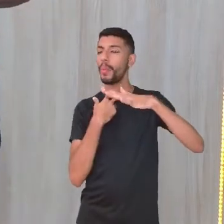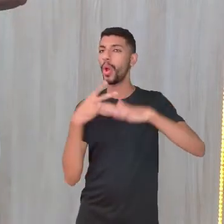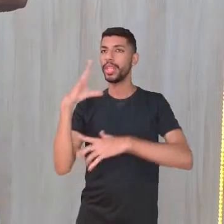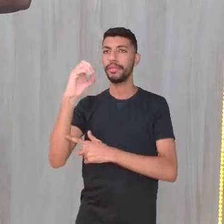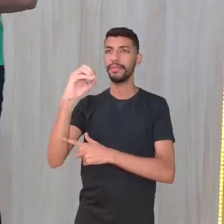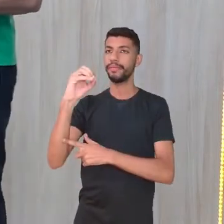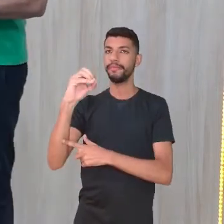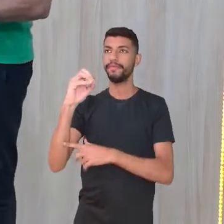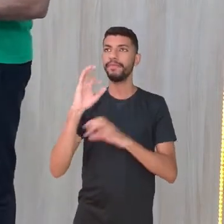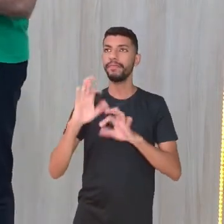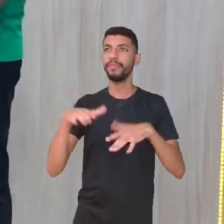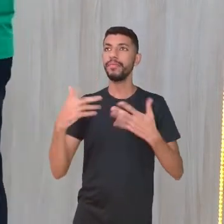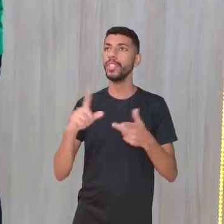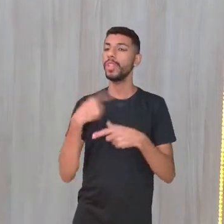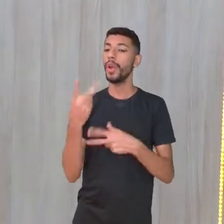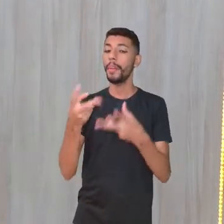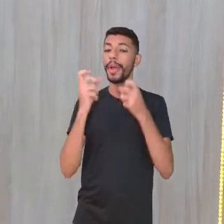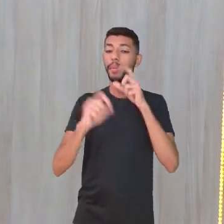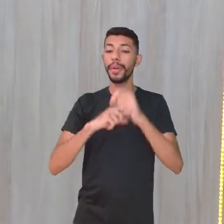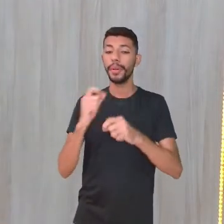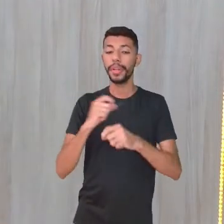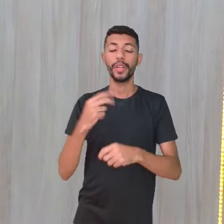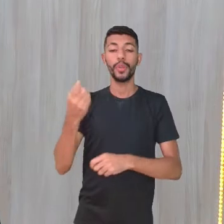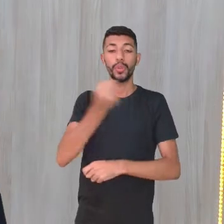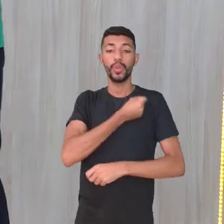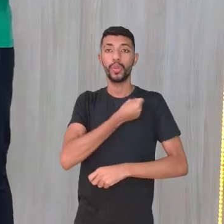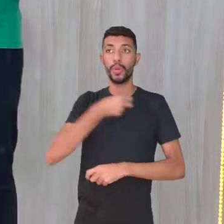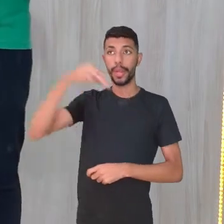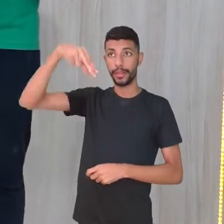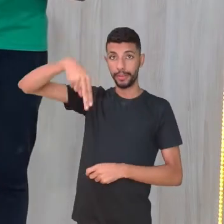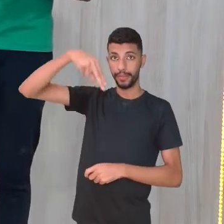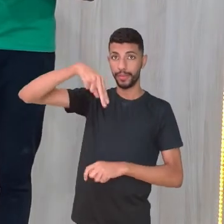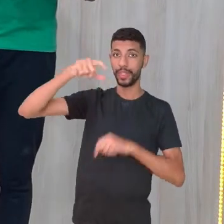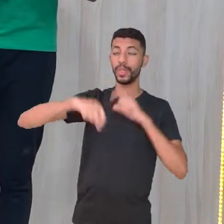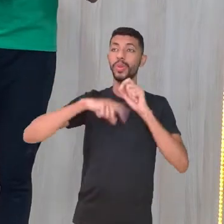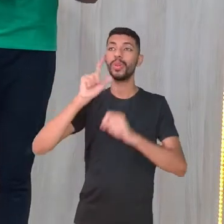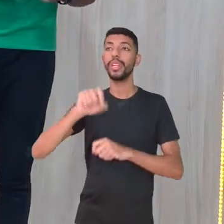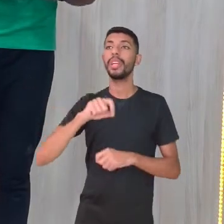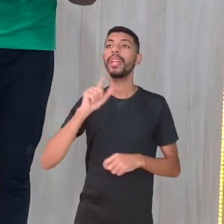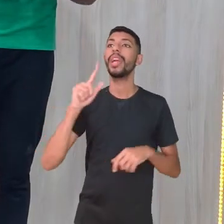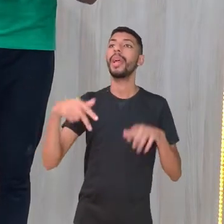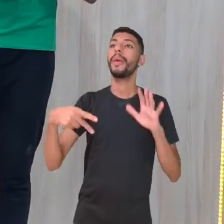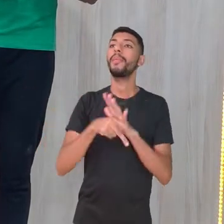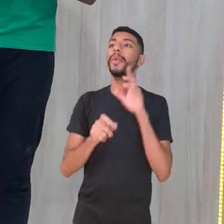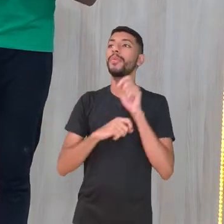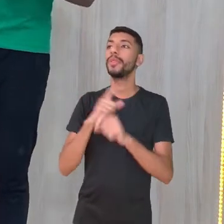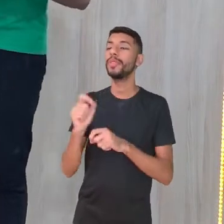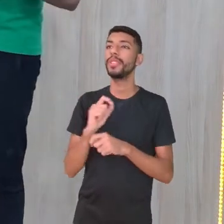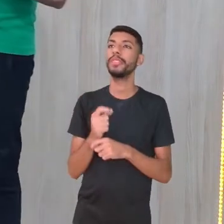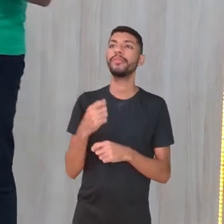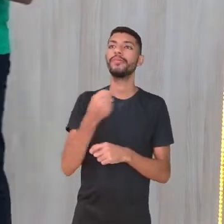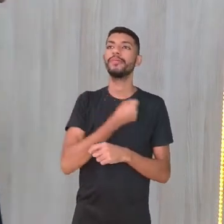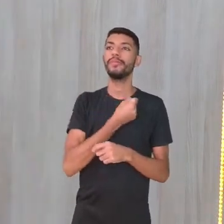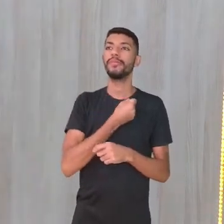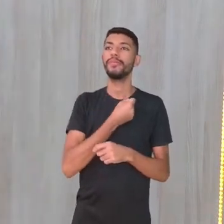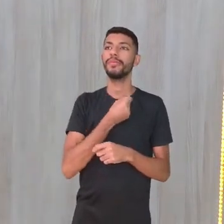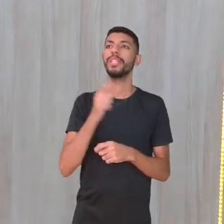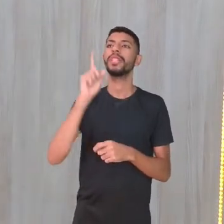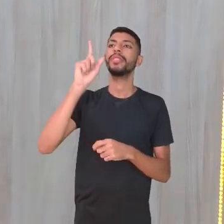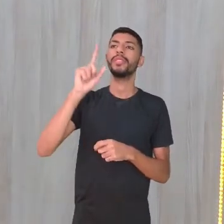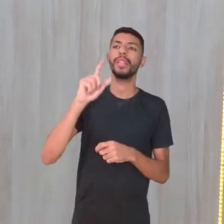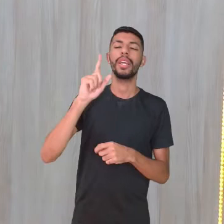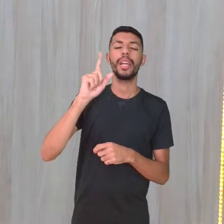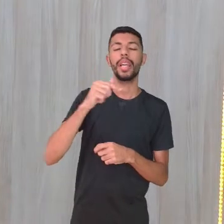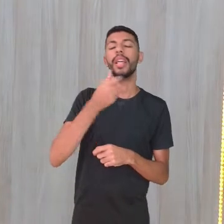viu que os números naturais, eles são os números racionais. Vimos que os